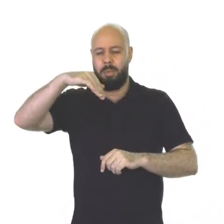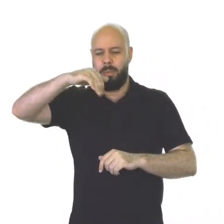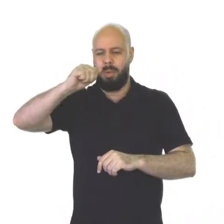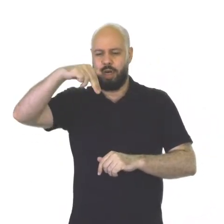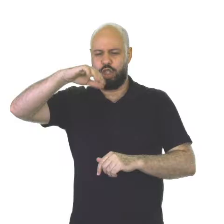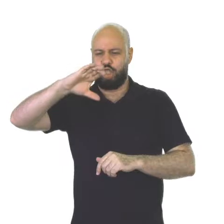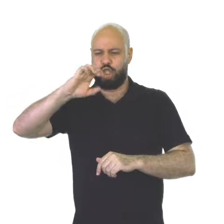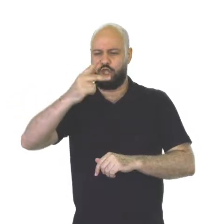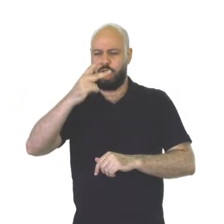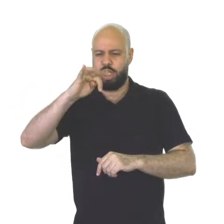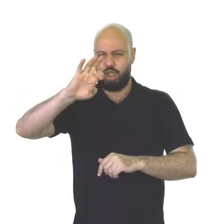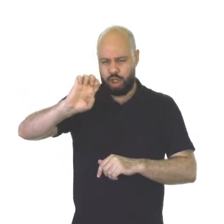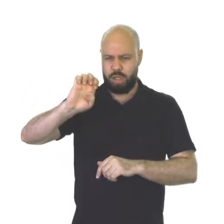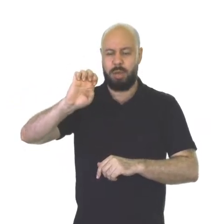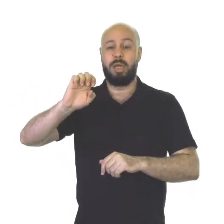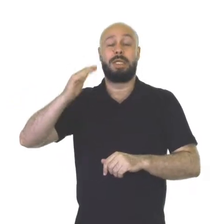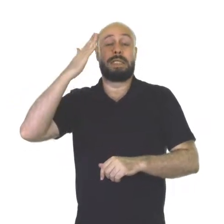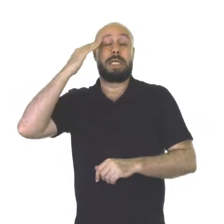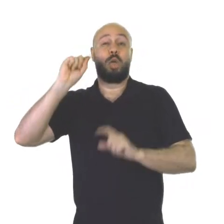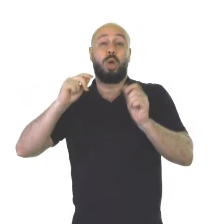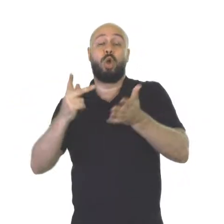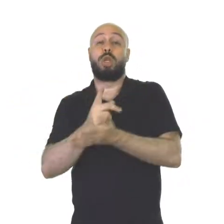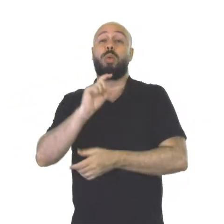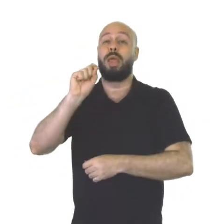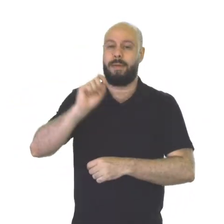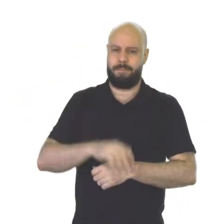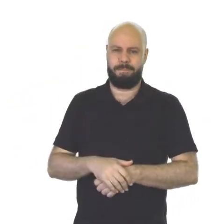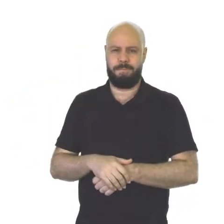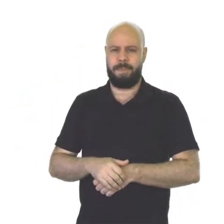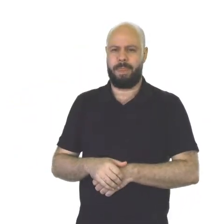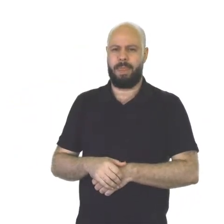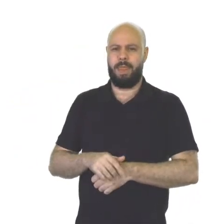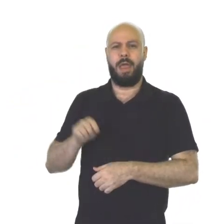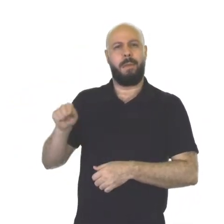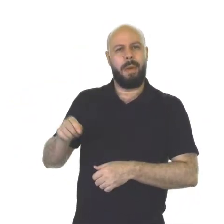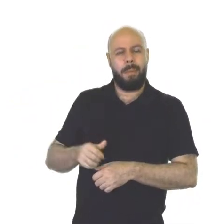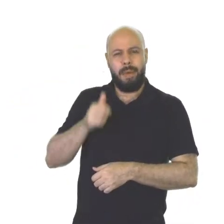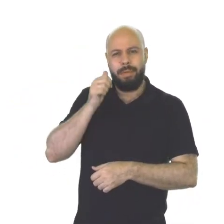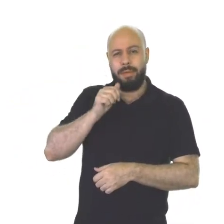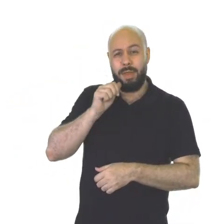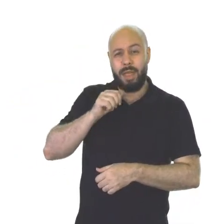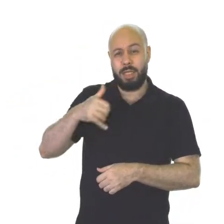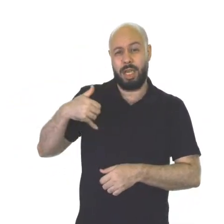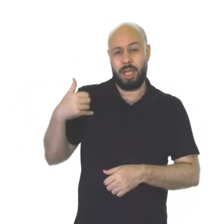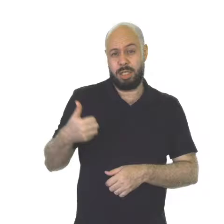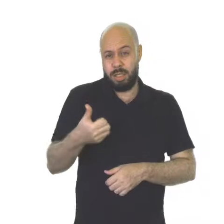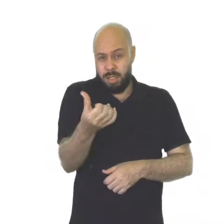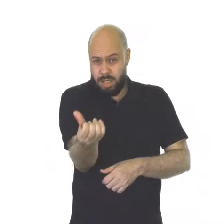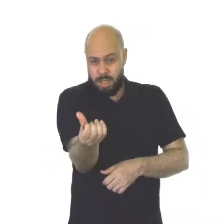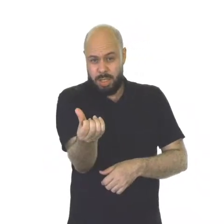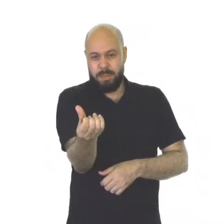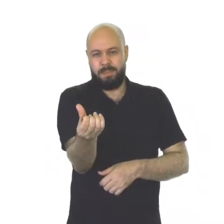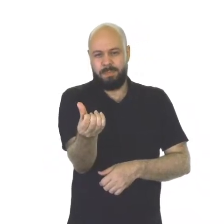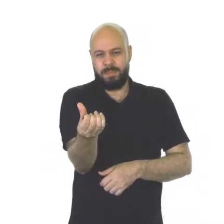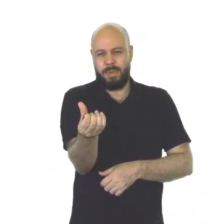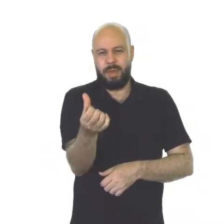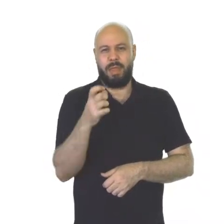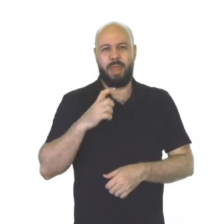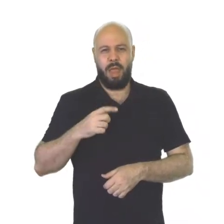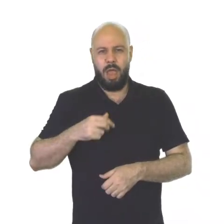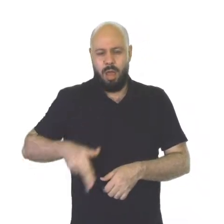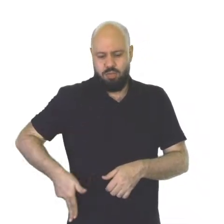jornal, eu já sei do que se trata. Então, ele está dizendo aqui que uma garota de 16 anos, né, estava com